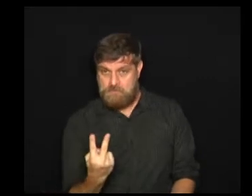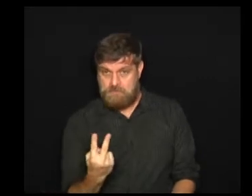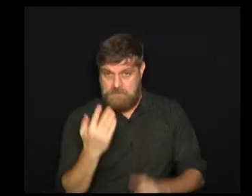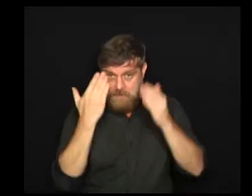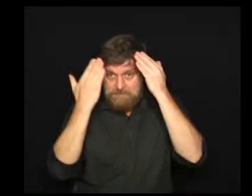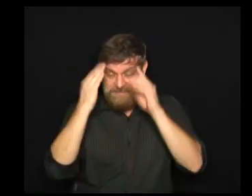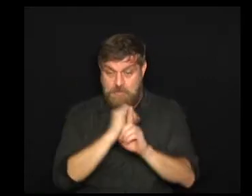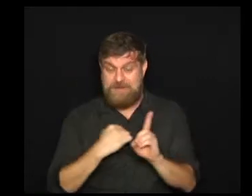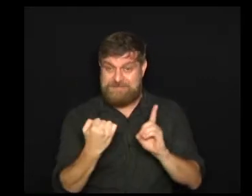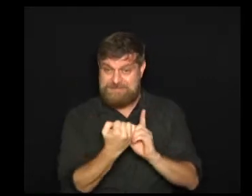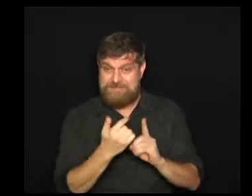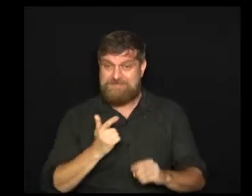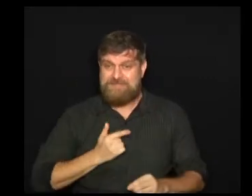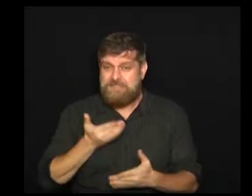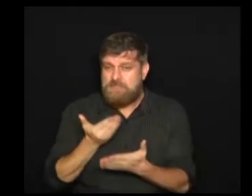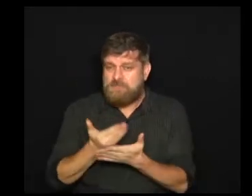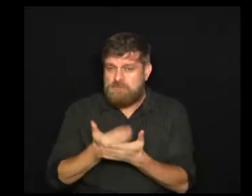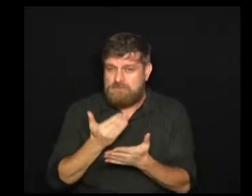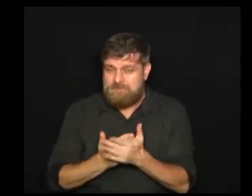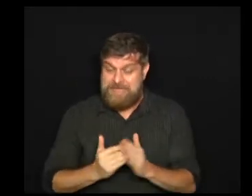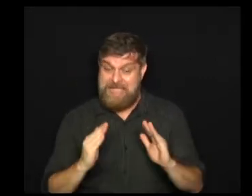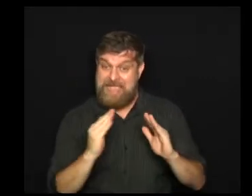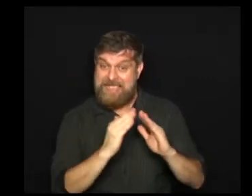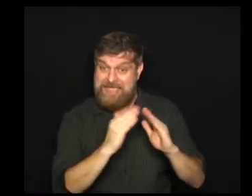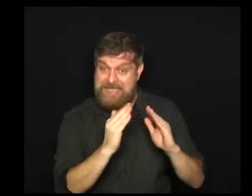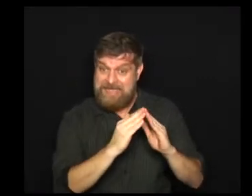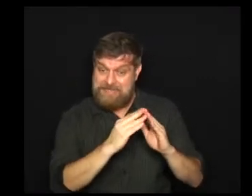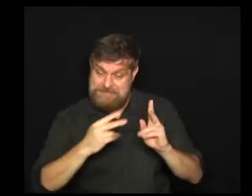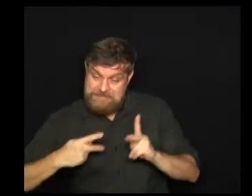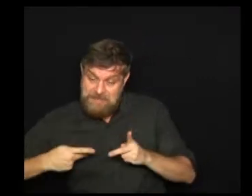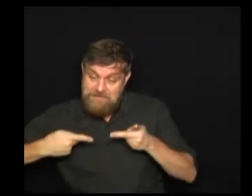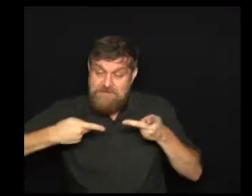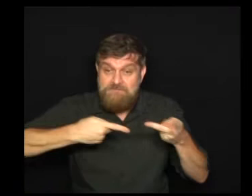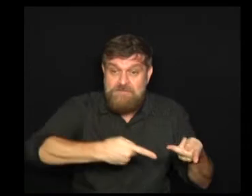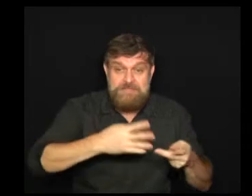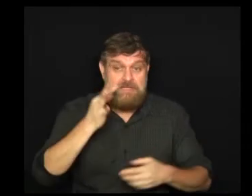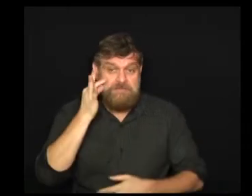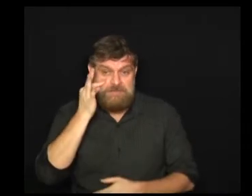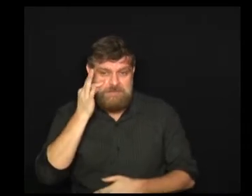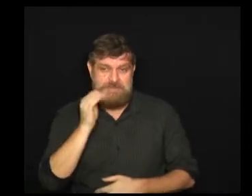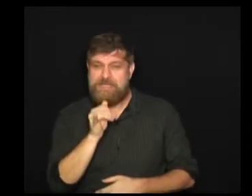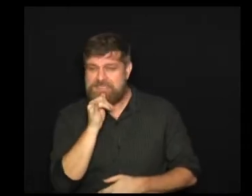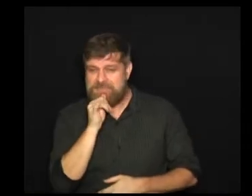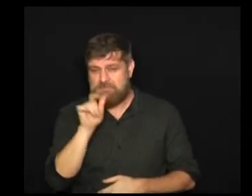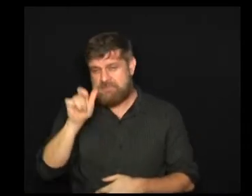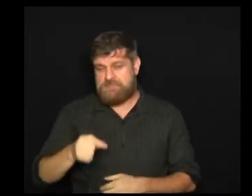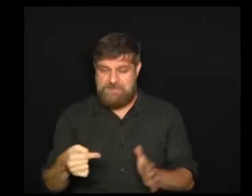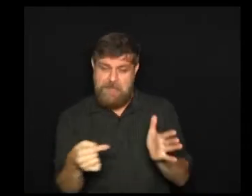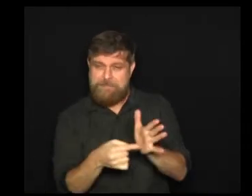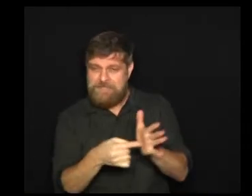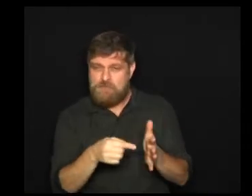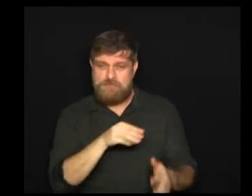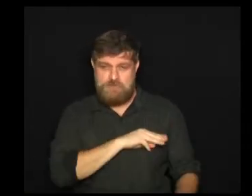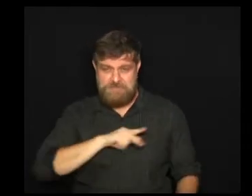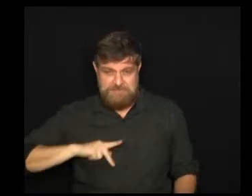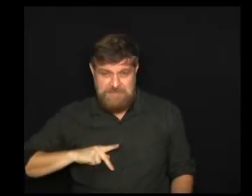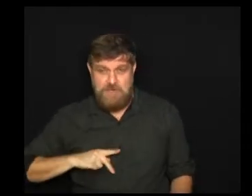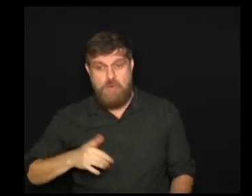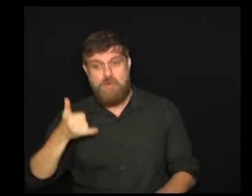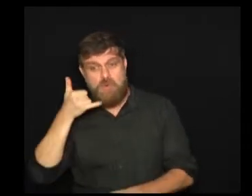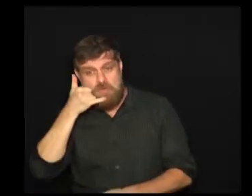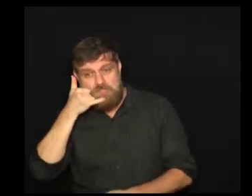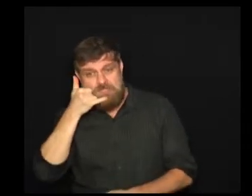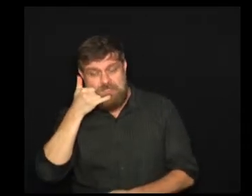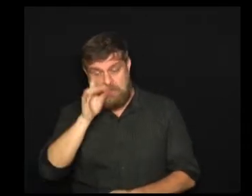com estudos de casos e visitas domiciliares, né? Em caso de denúncia, Ministério Público, Disque Direitos